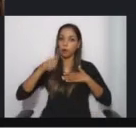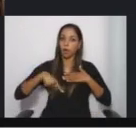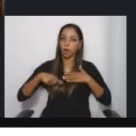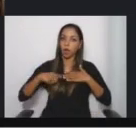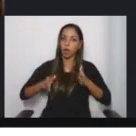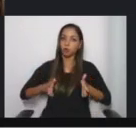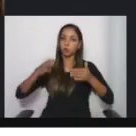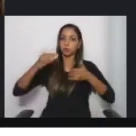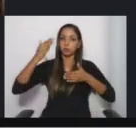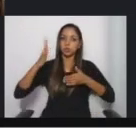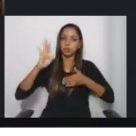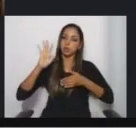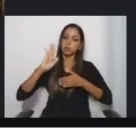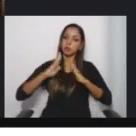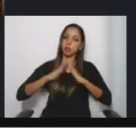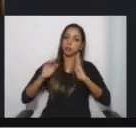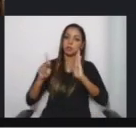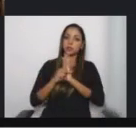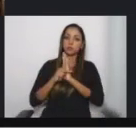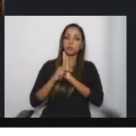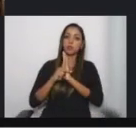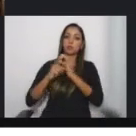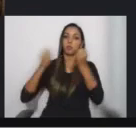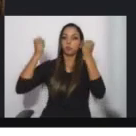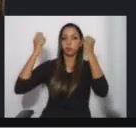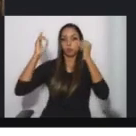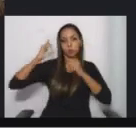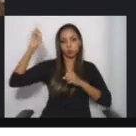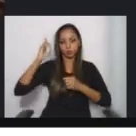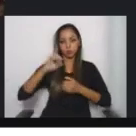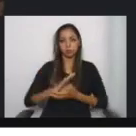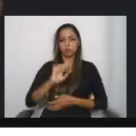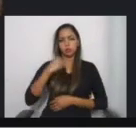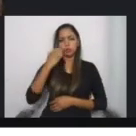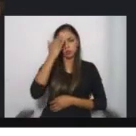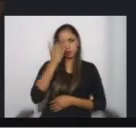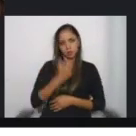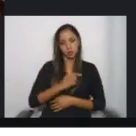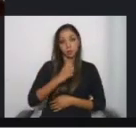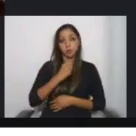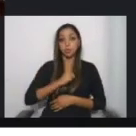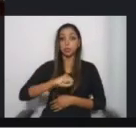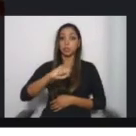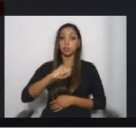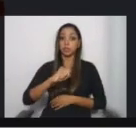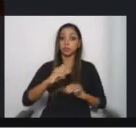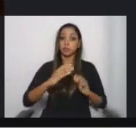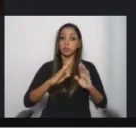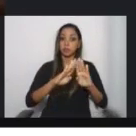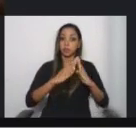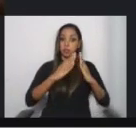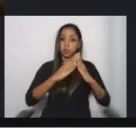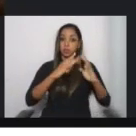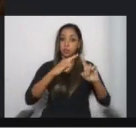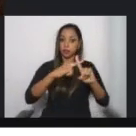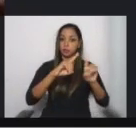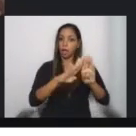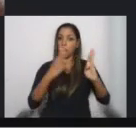que defender a manutenção da abertura das igrejas não significa defender